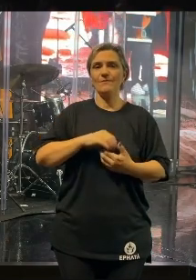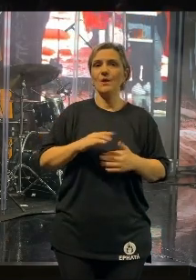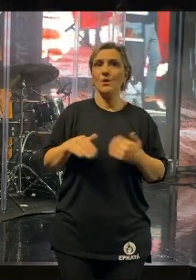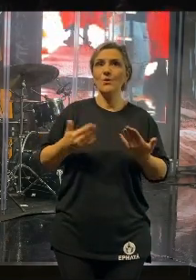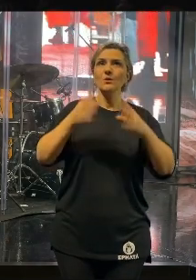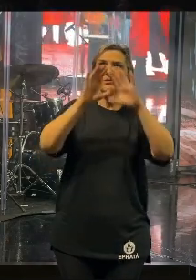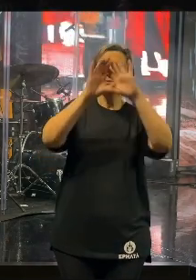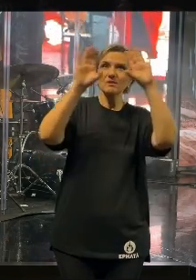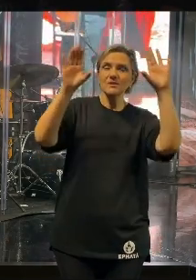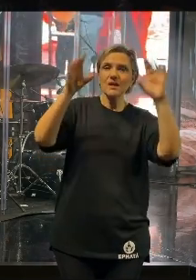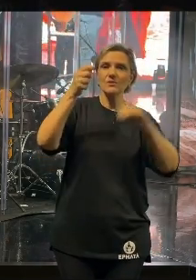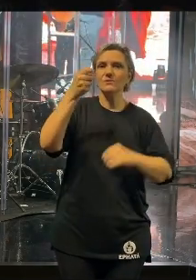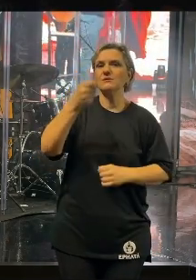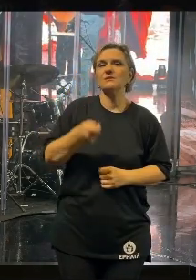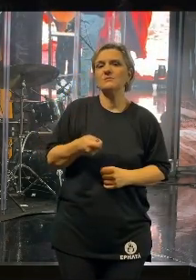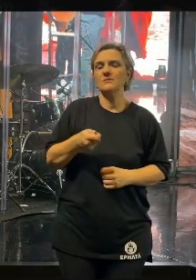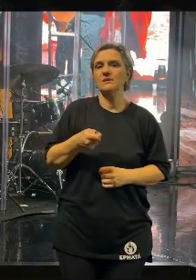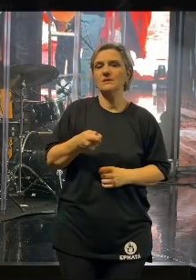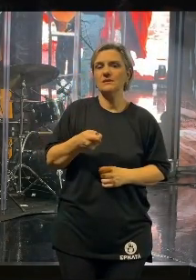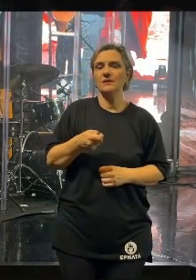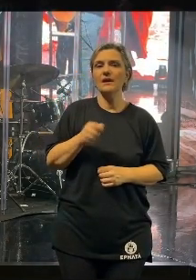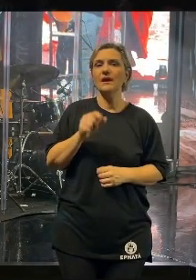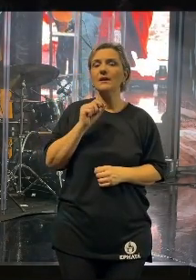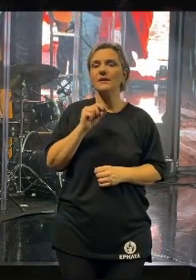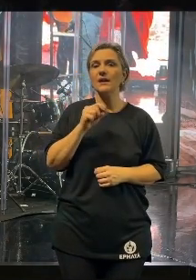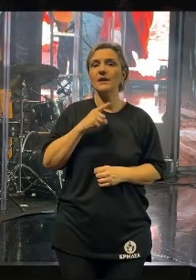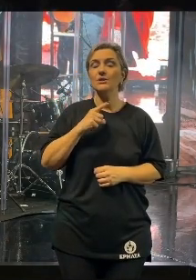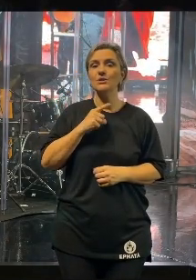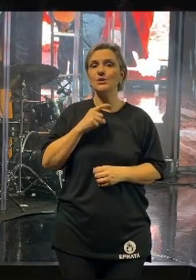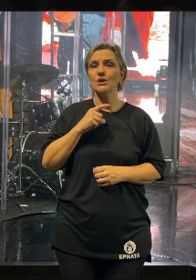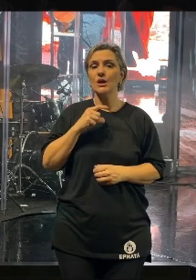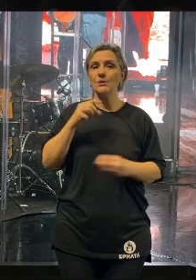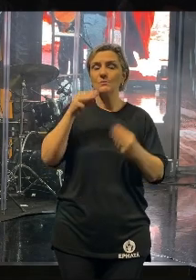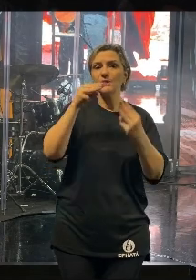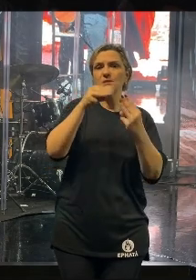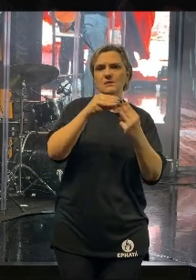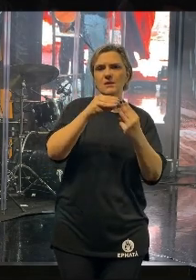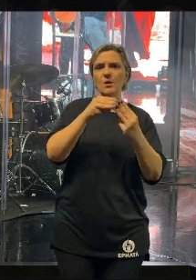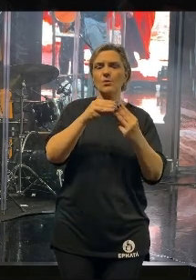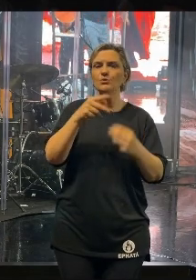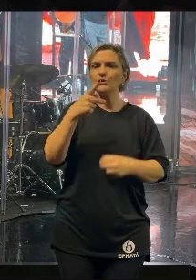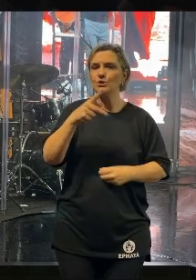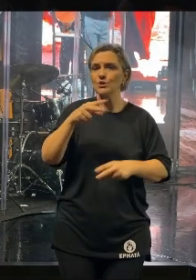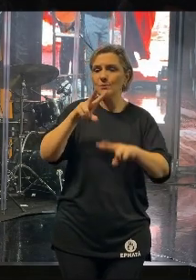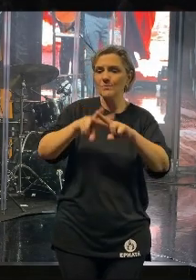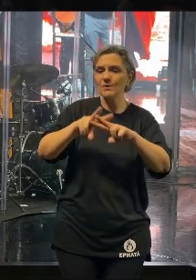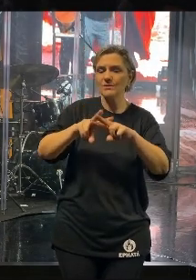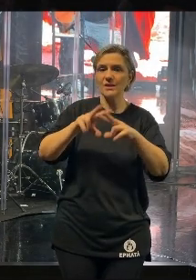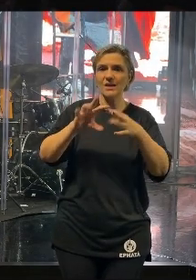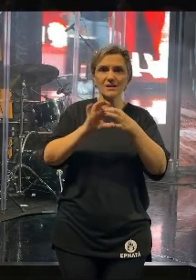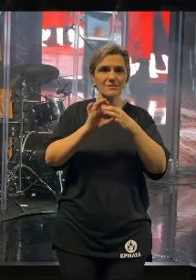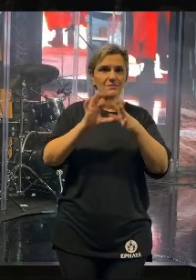Quando os céus determinam, aquele que tinha a missão de te enjaular é